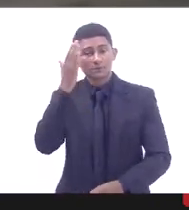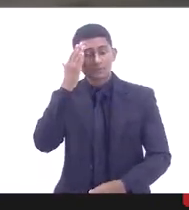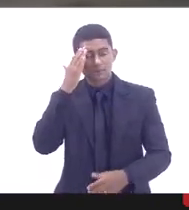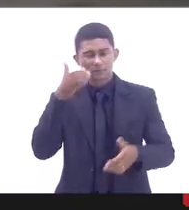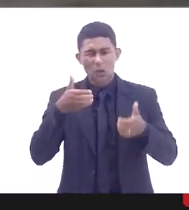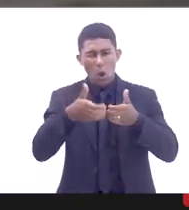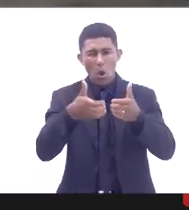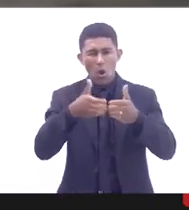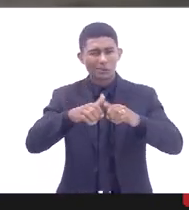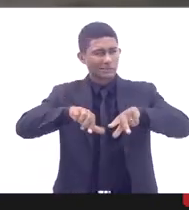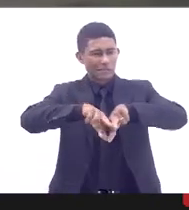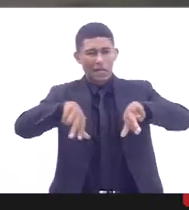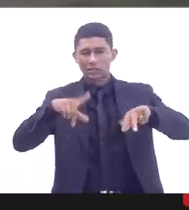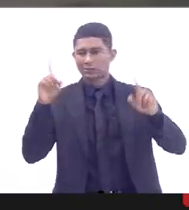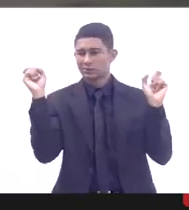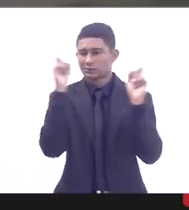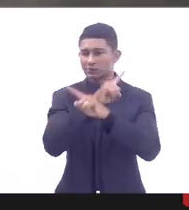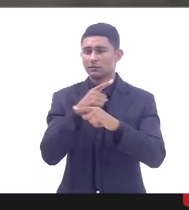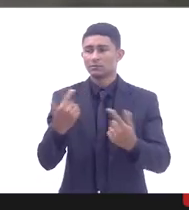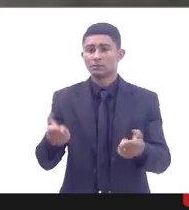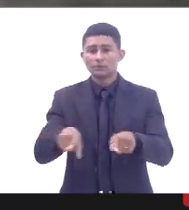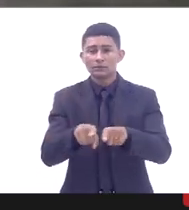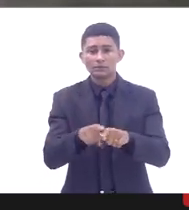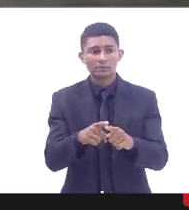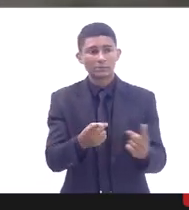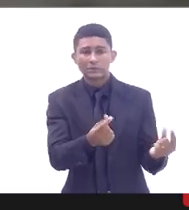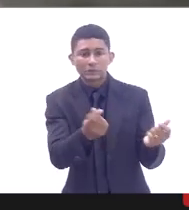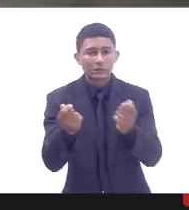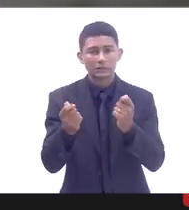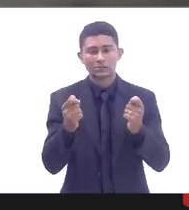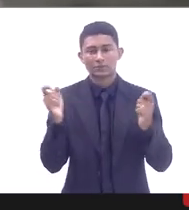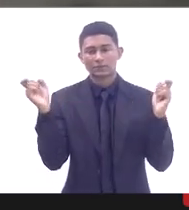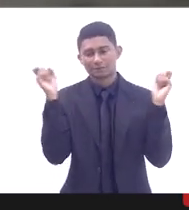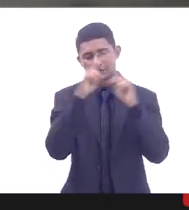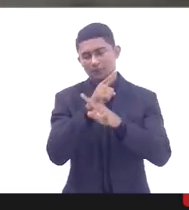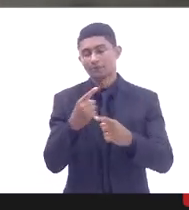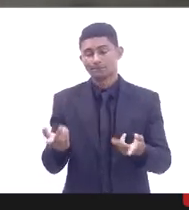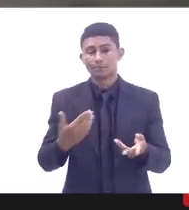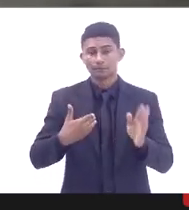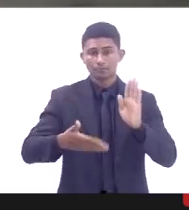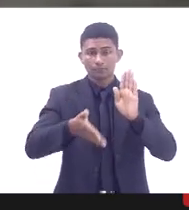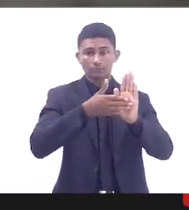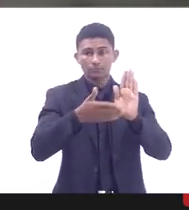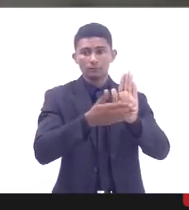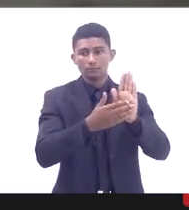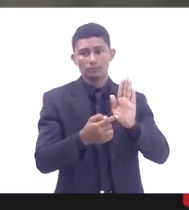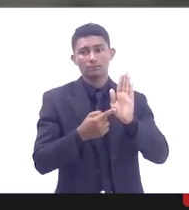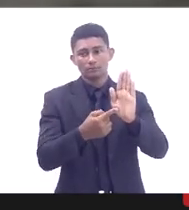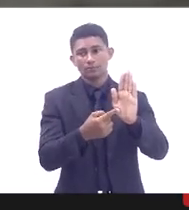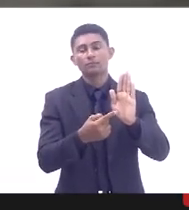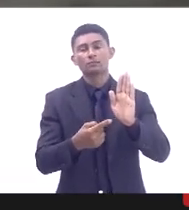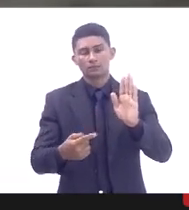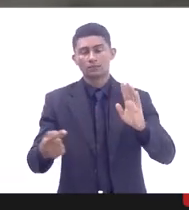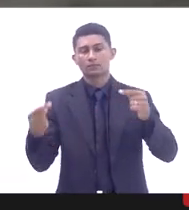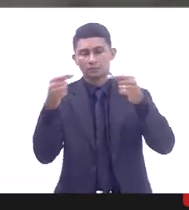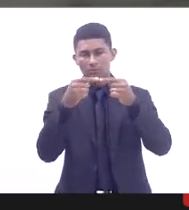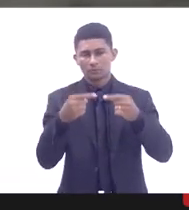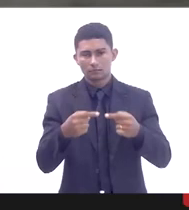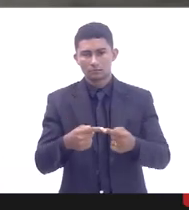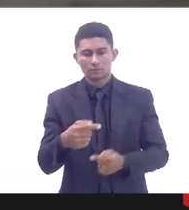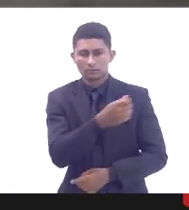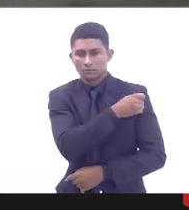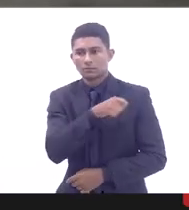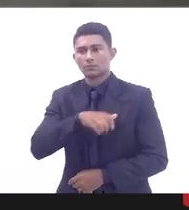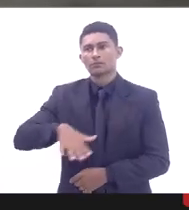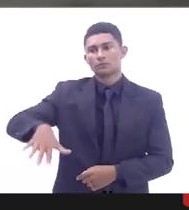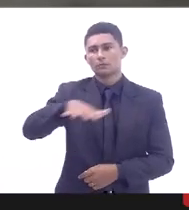precária e sem recursos para se manter Eu queria colocar Algumas propostas com Oi gente levanta o que tem a ver com a demanda de estudantes